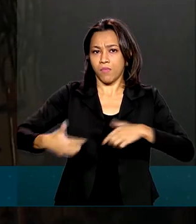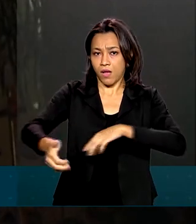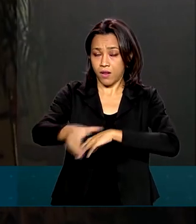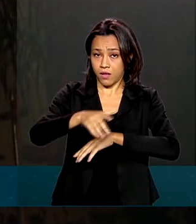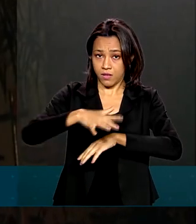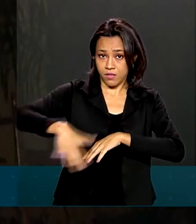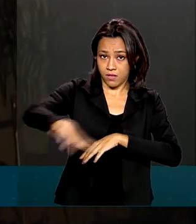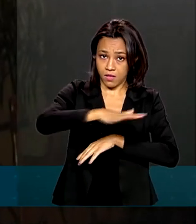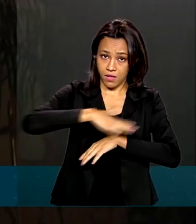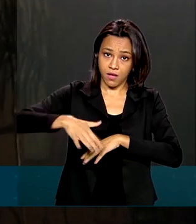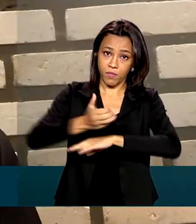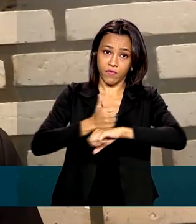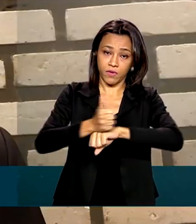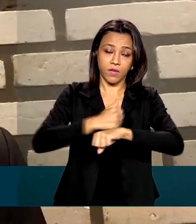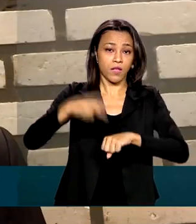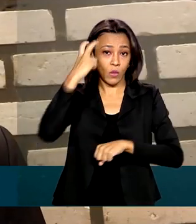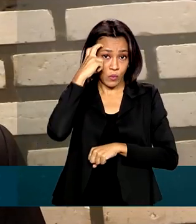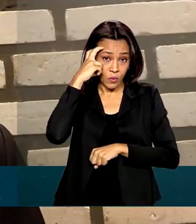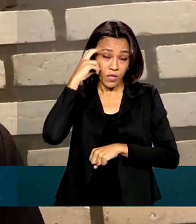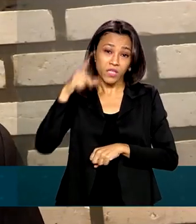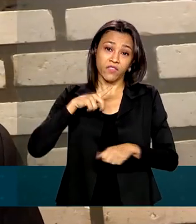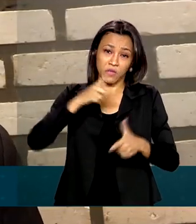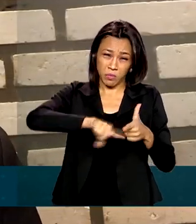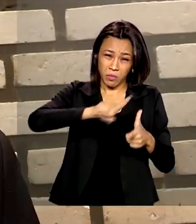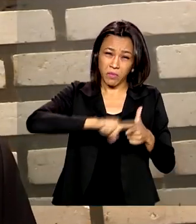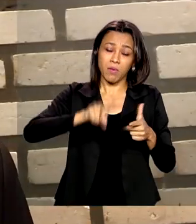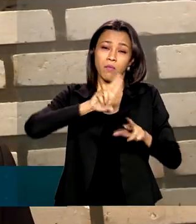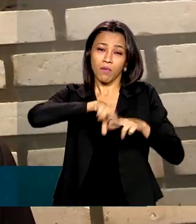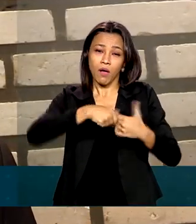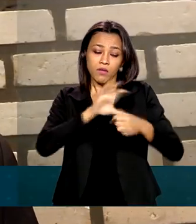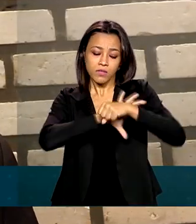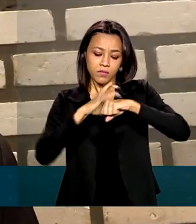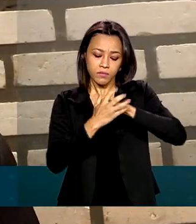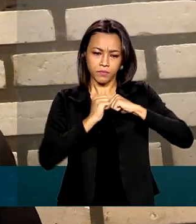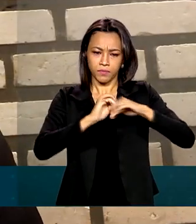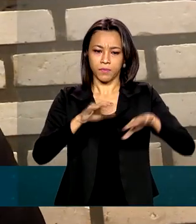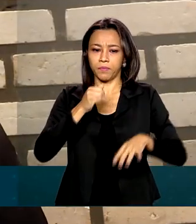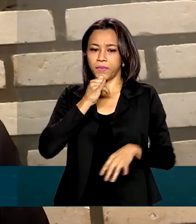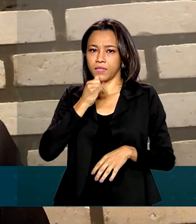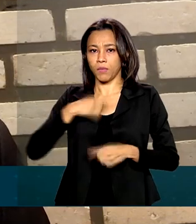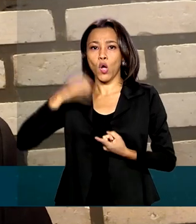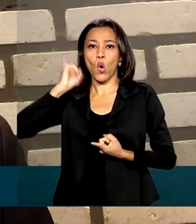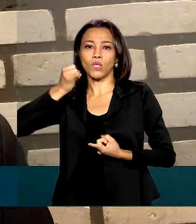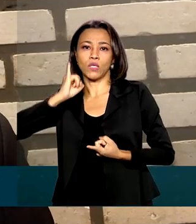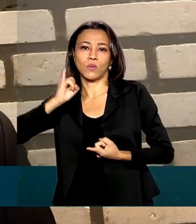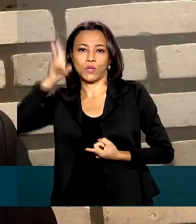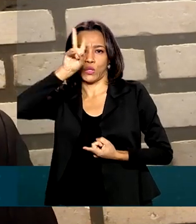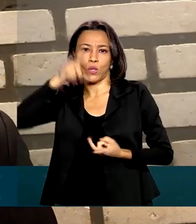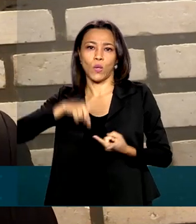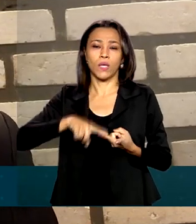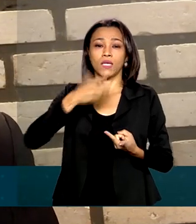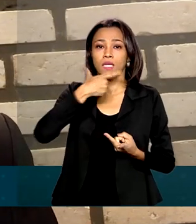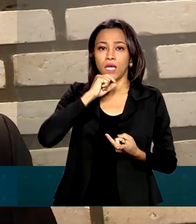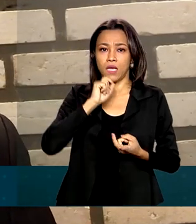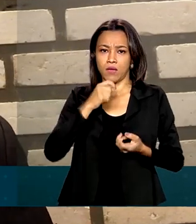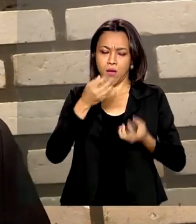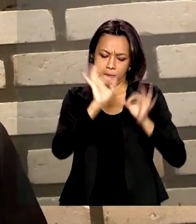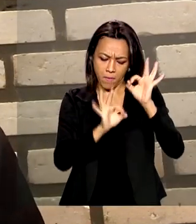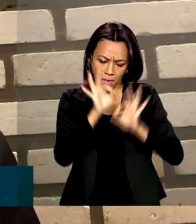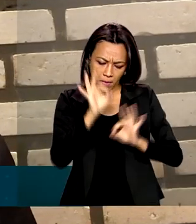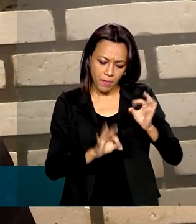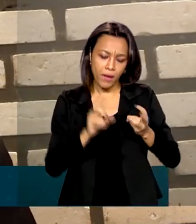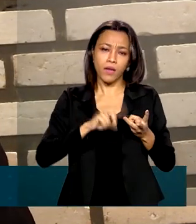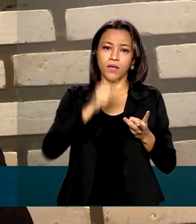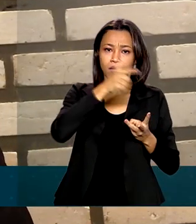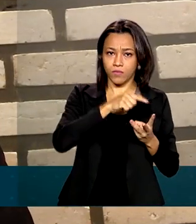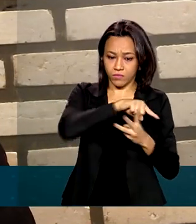atividades suspensas por conta da poderia do novo coronavírus como os contadores de histórias produtores técnicos e curadores